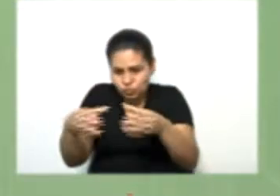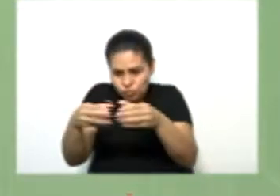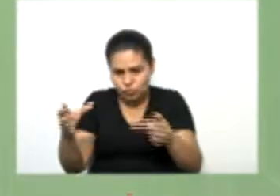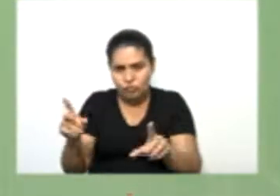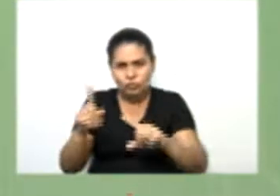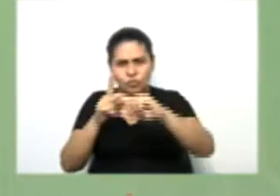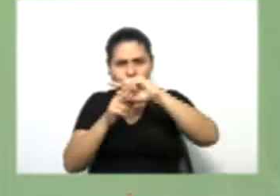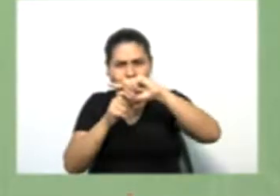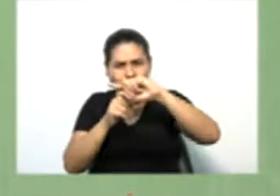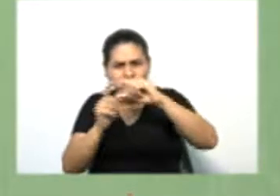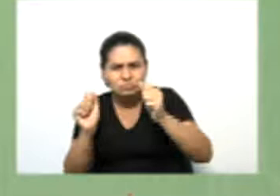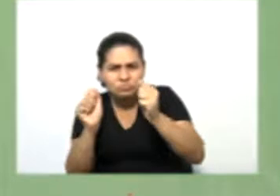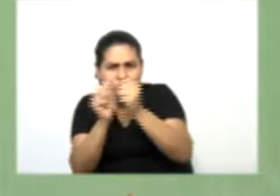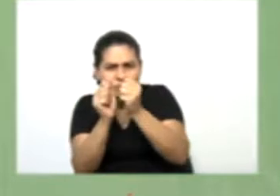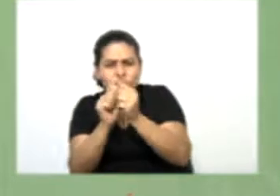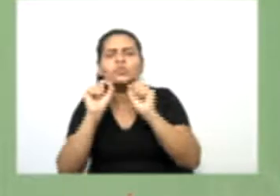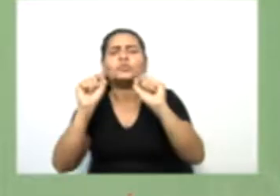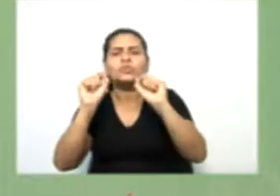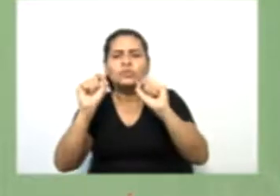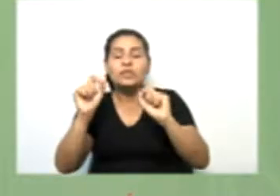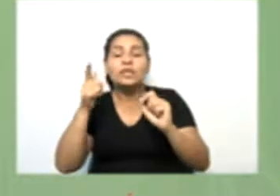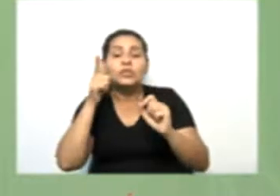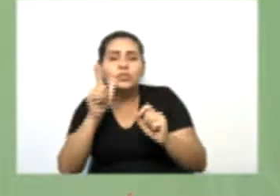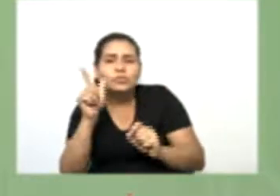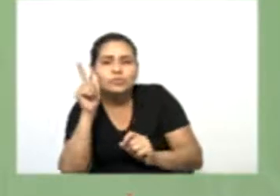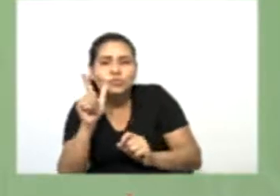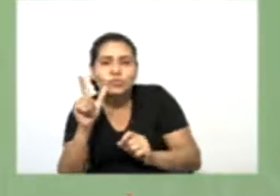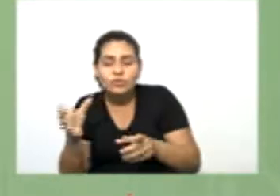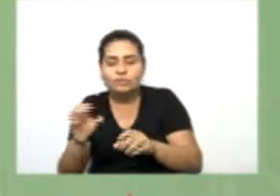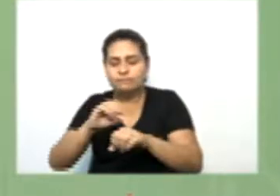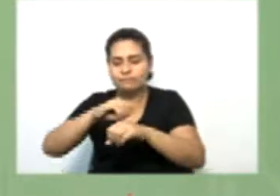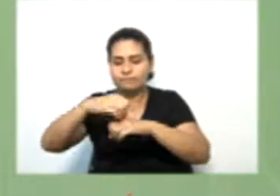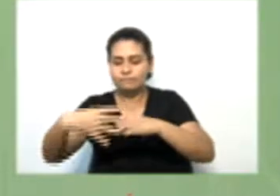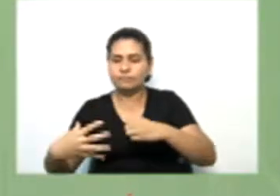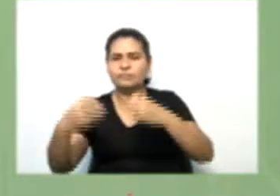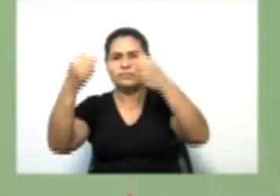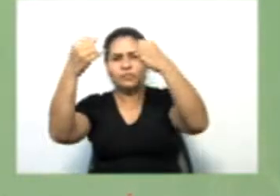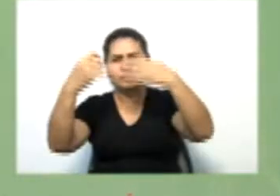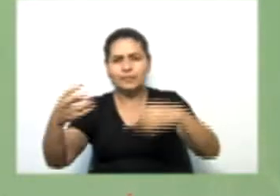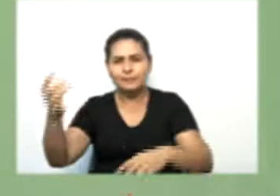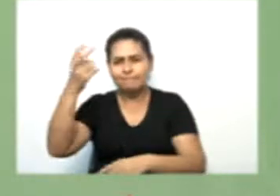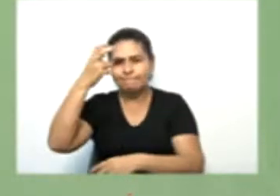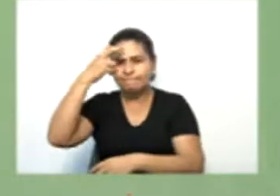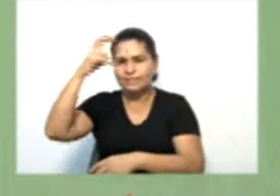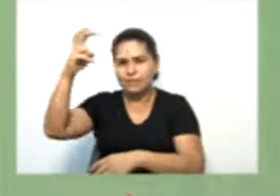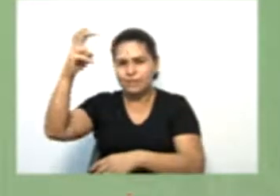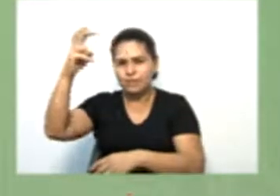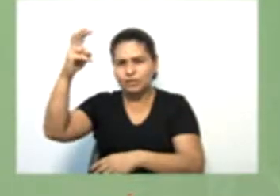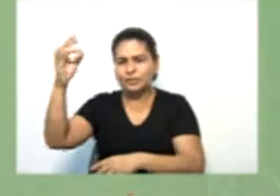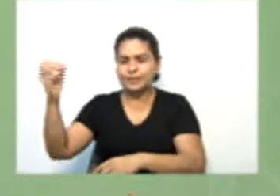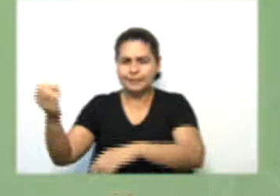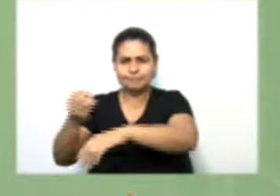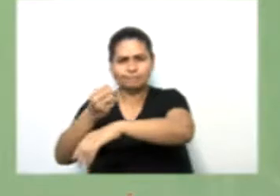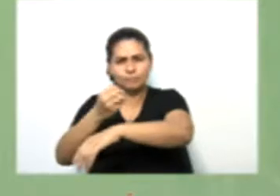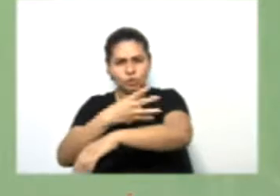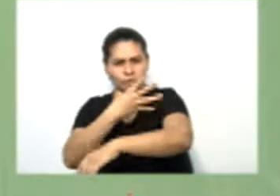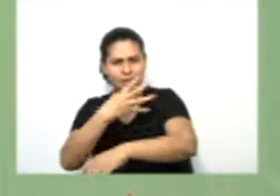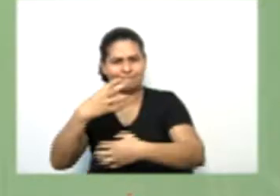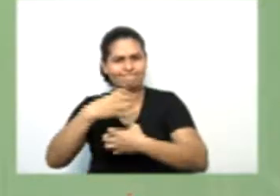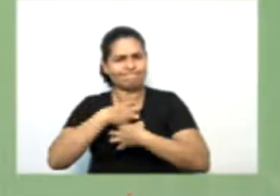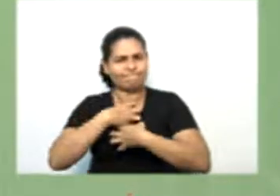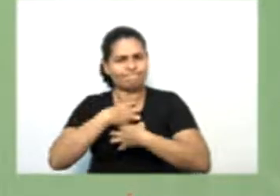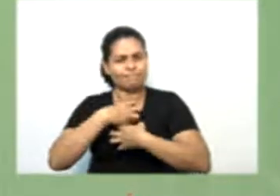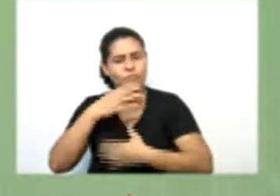relacionamento interpessoal, resulta no conceito de inteligência emocional, divulgado